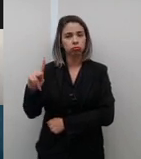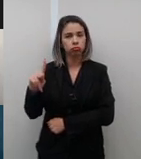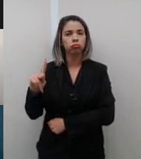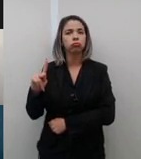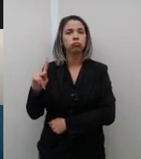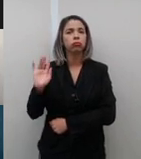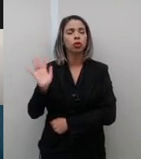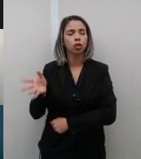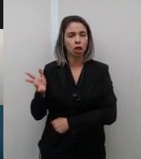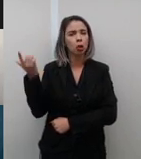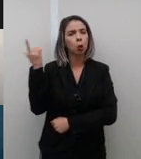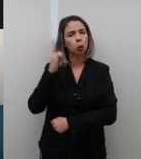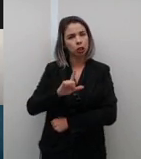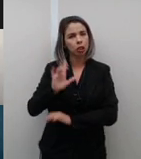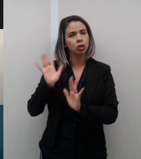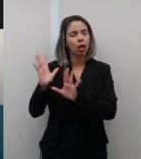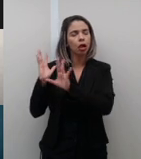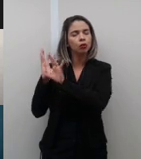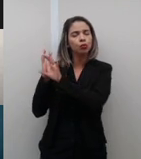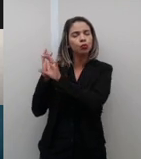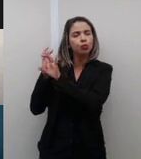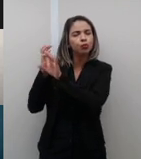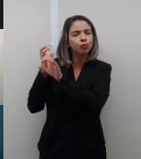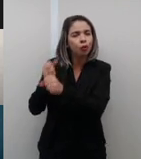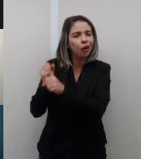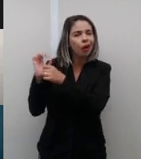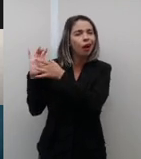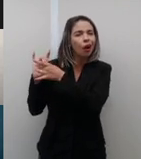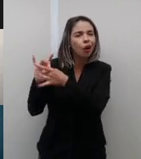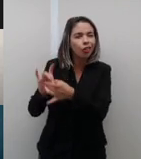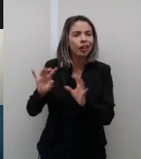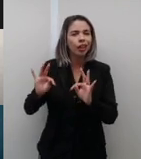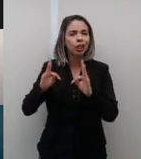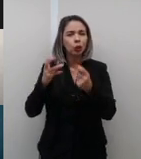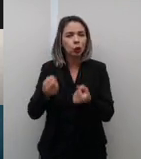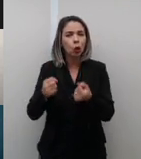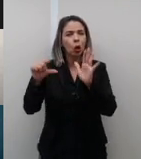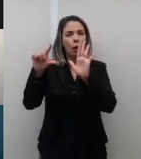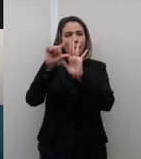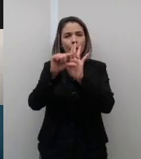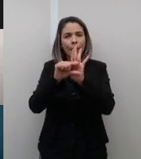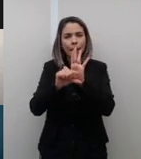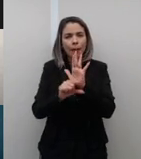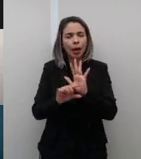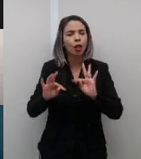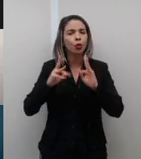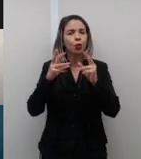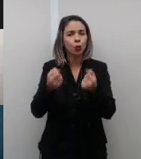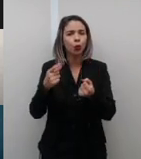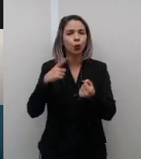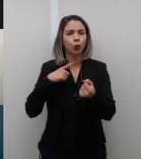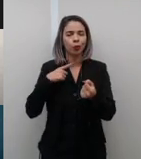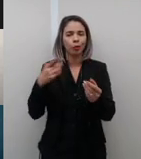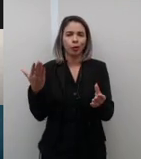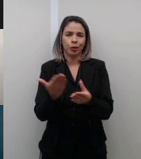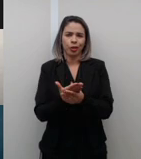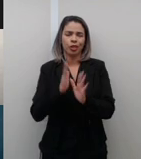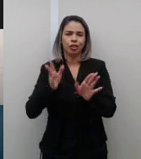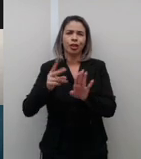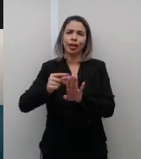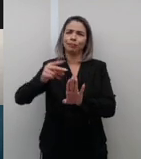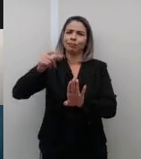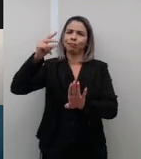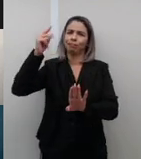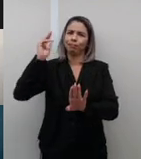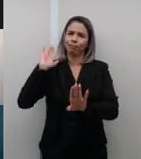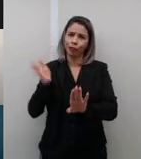Conseguiu aqui recapitular, né, os termos dessa lide que já vem de muito tempo. É uma